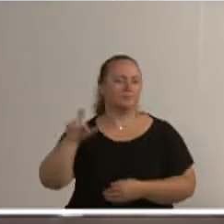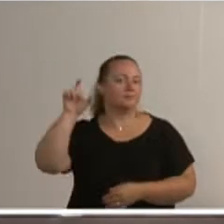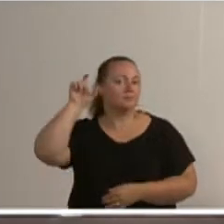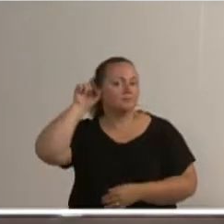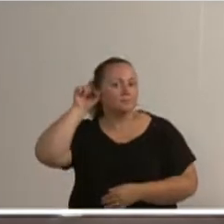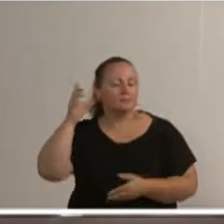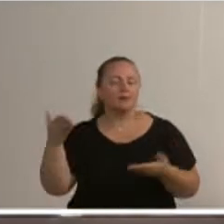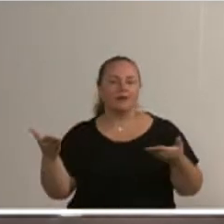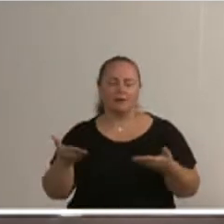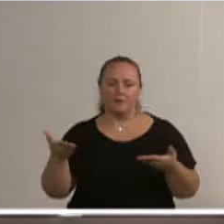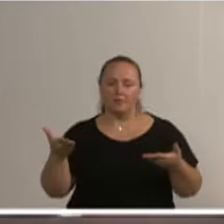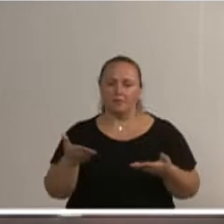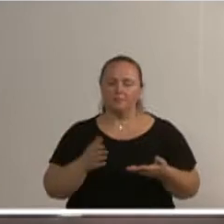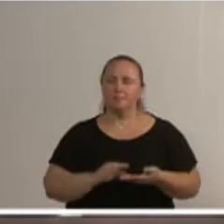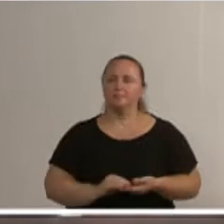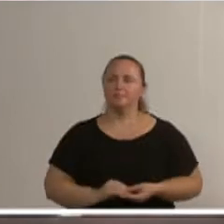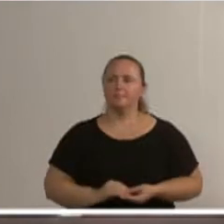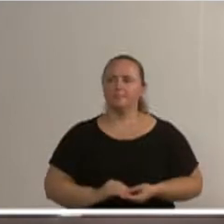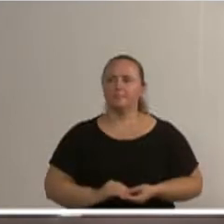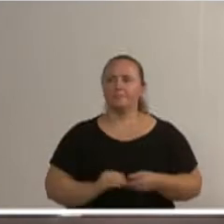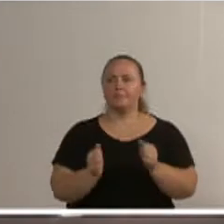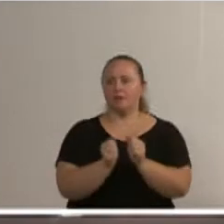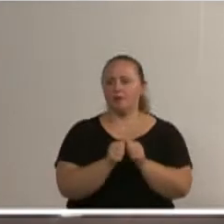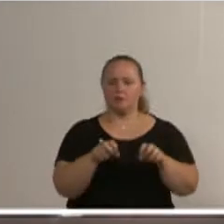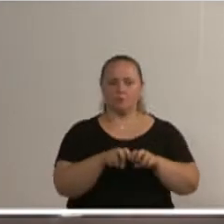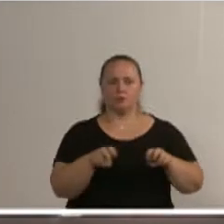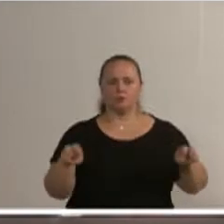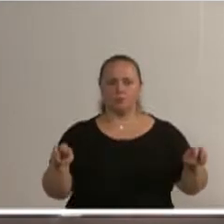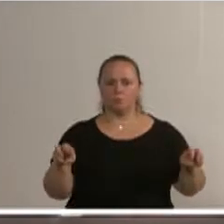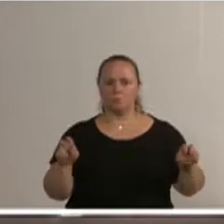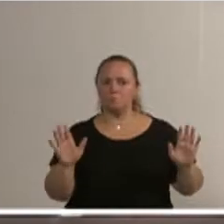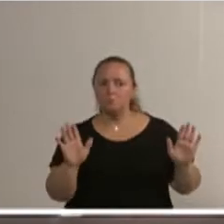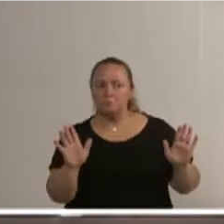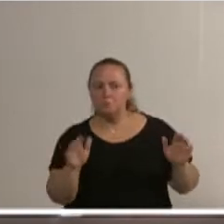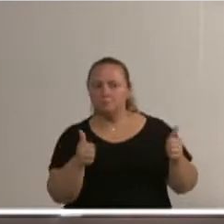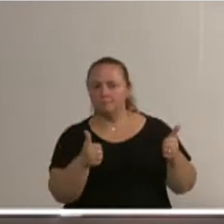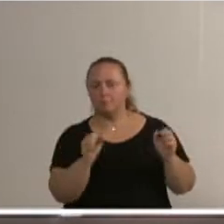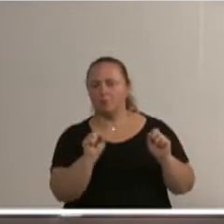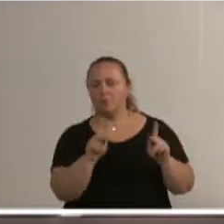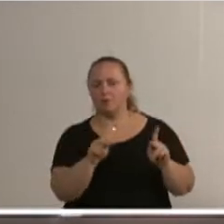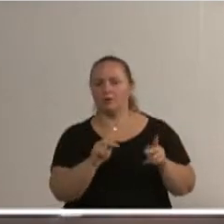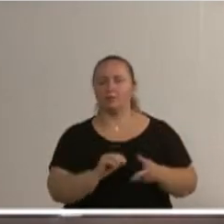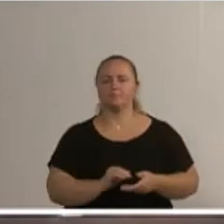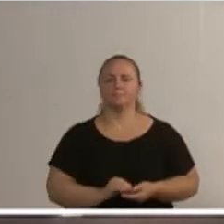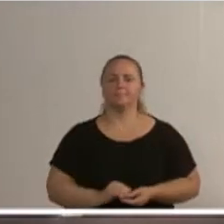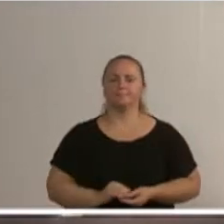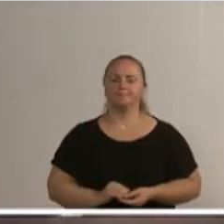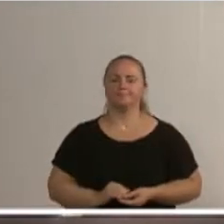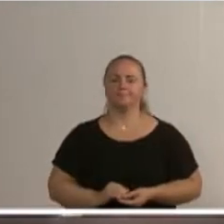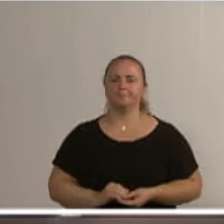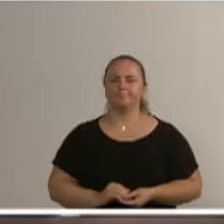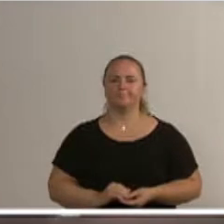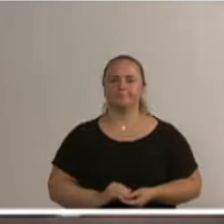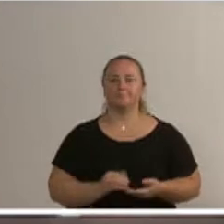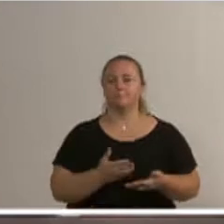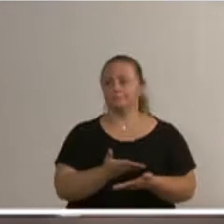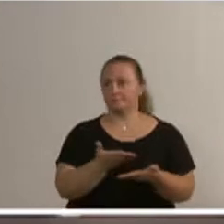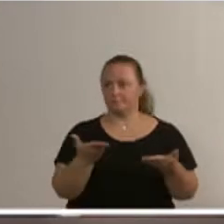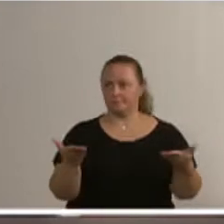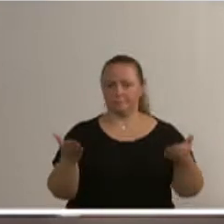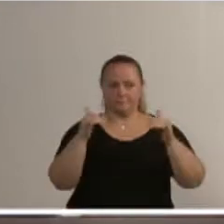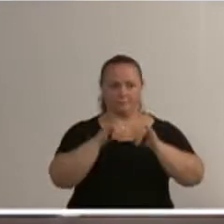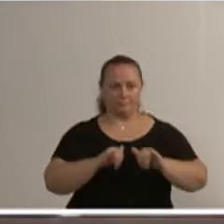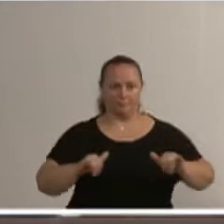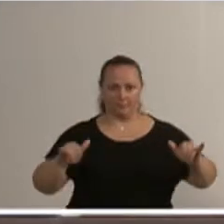faça parte aqui da mesa. Não? Ok. Então, senhoras e senhores, eu quero informar a todos,